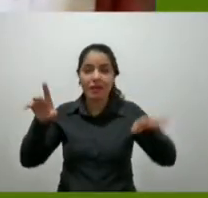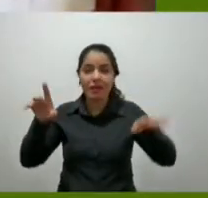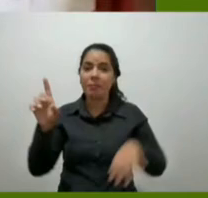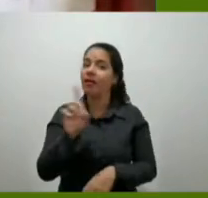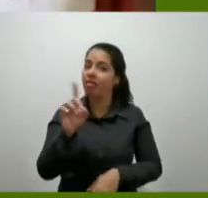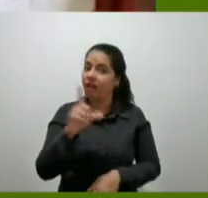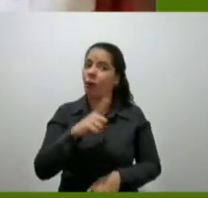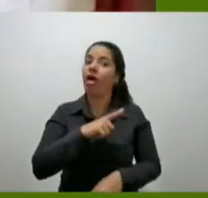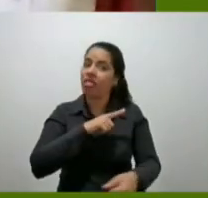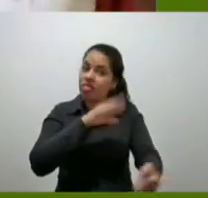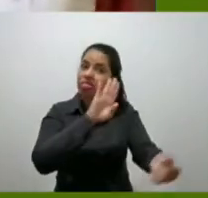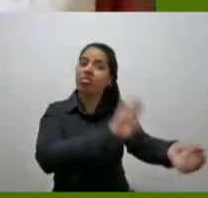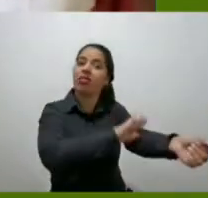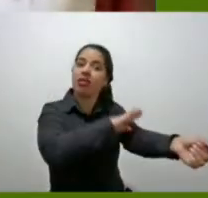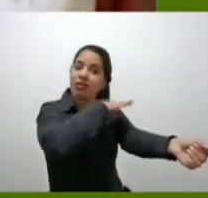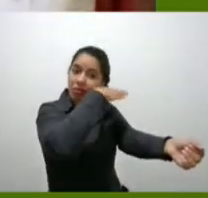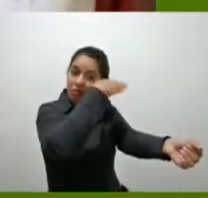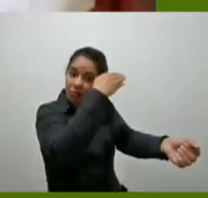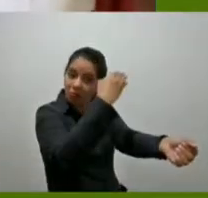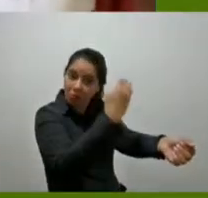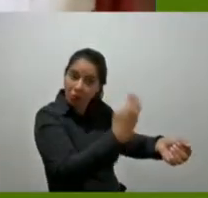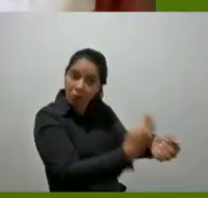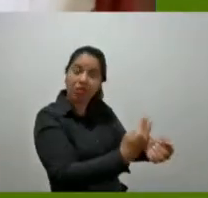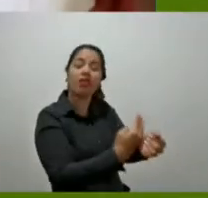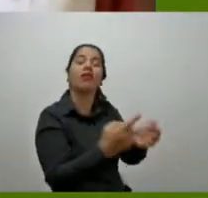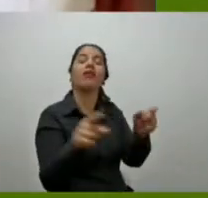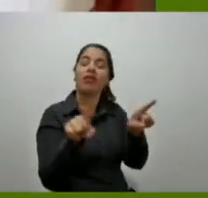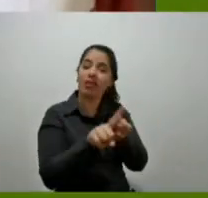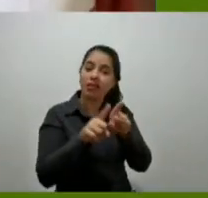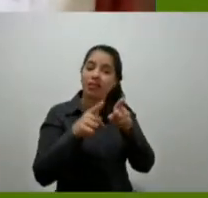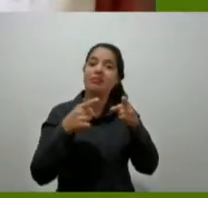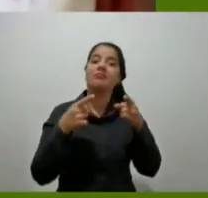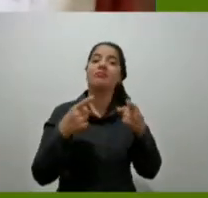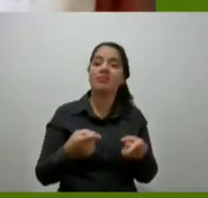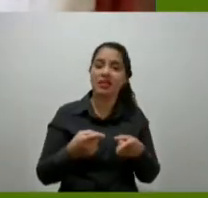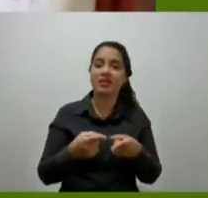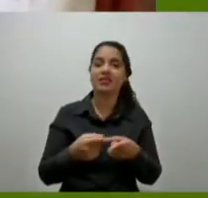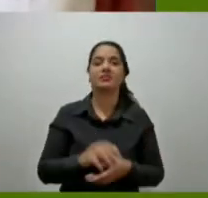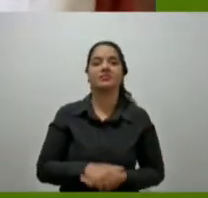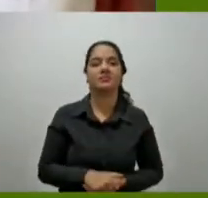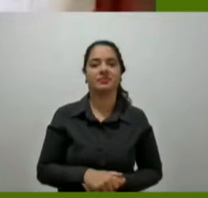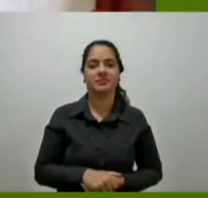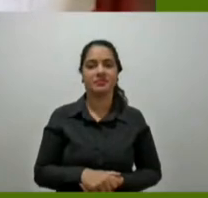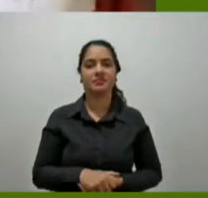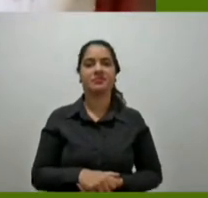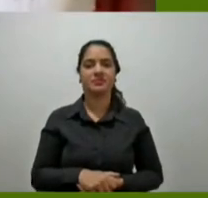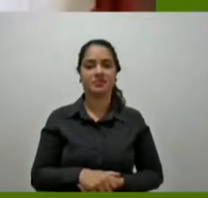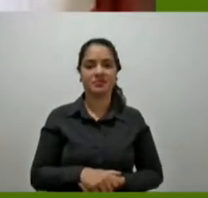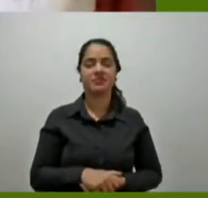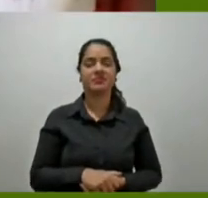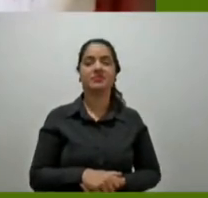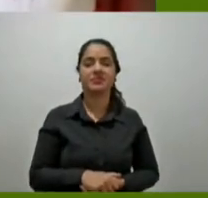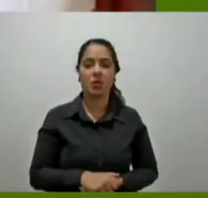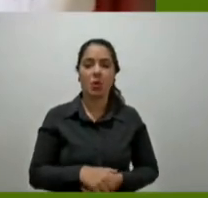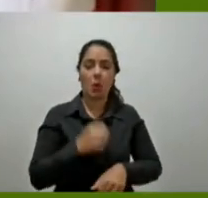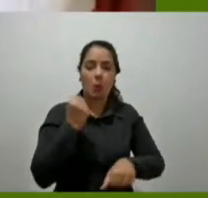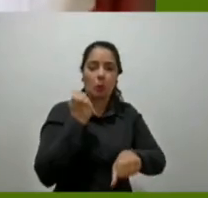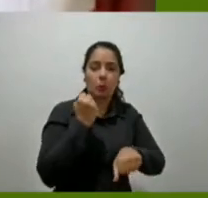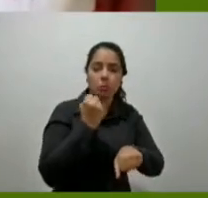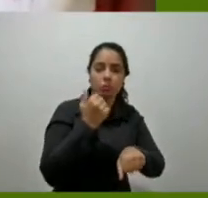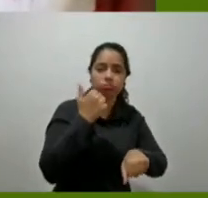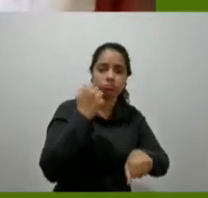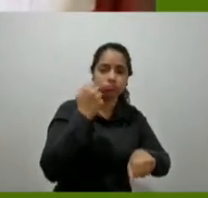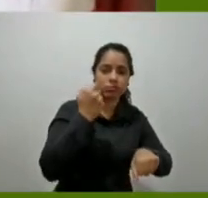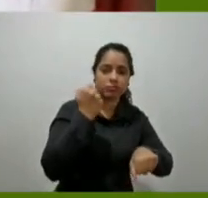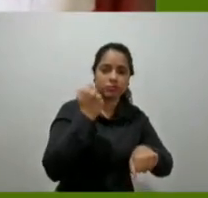tem montanhas consideráveis. O maior maciço brasileiro está na Amazônia. É o maciço do Imeri, onde